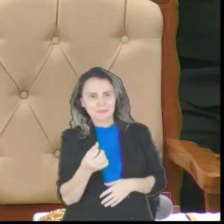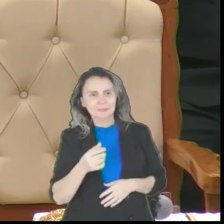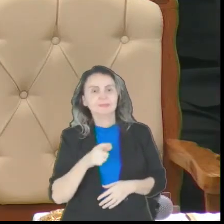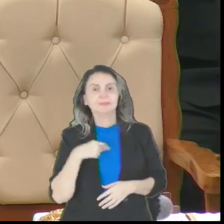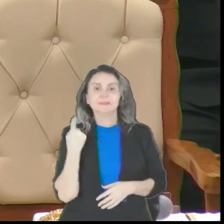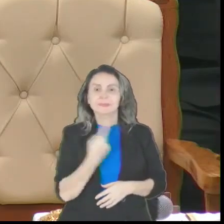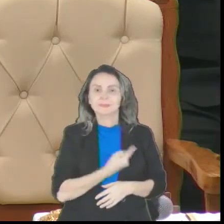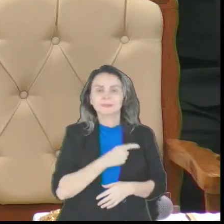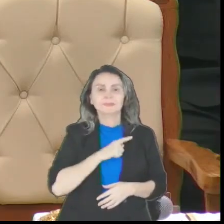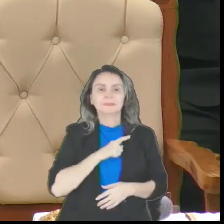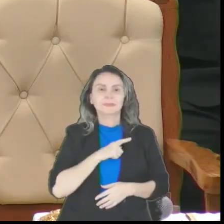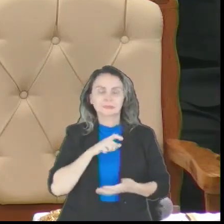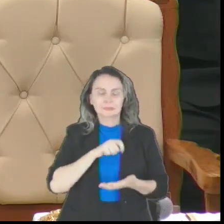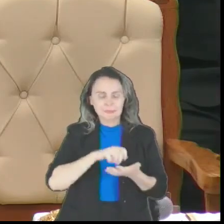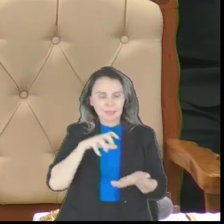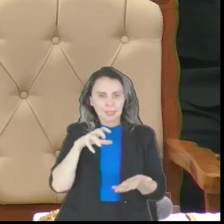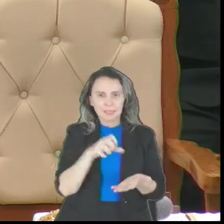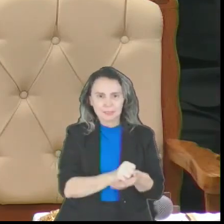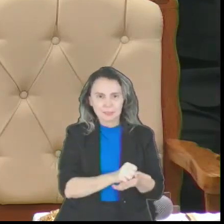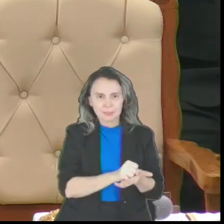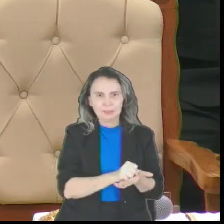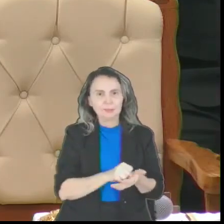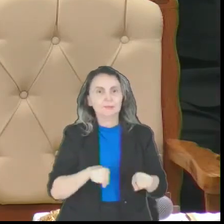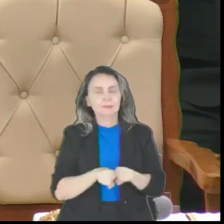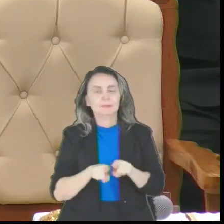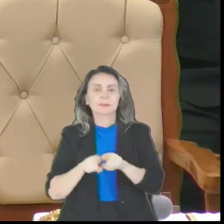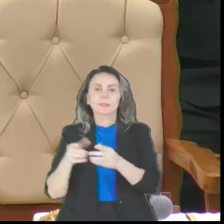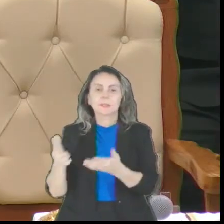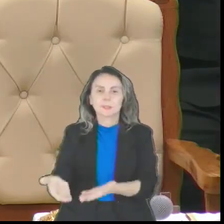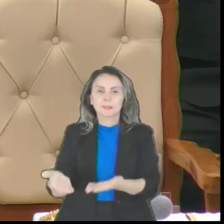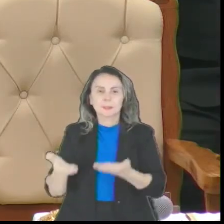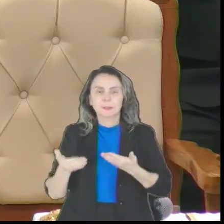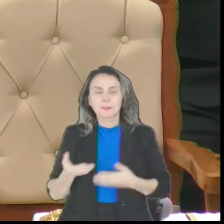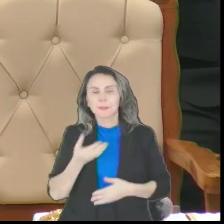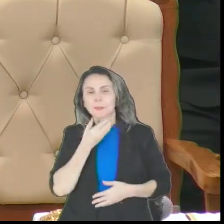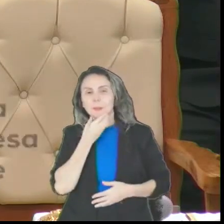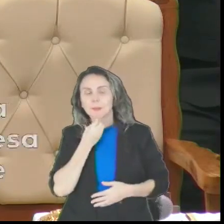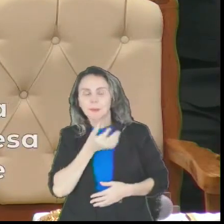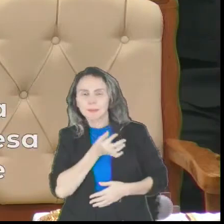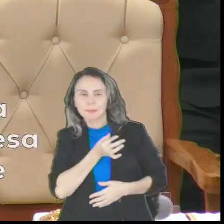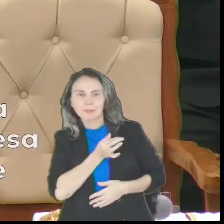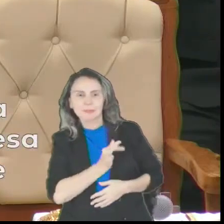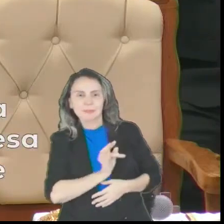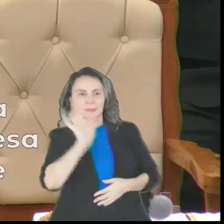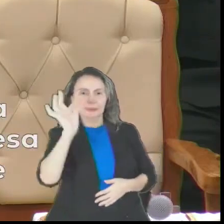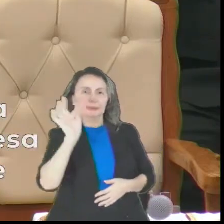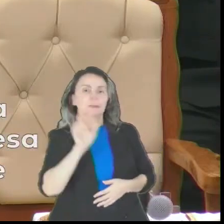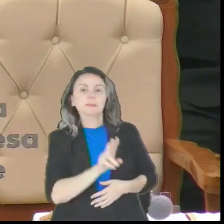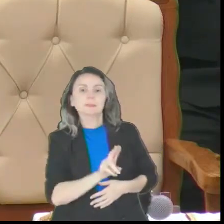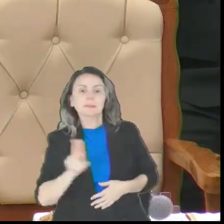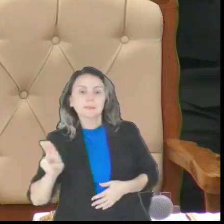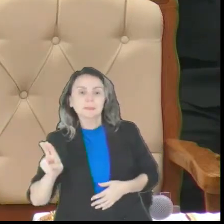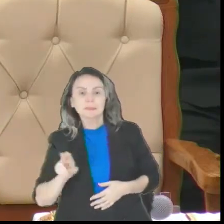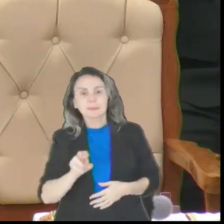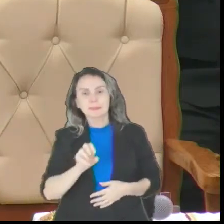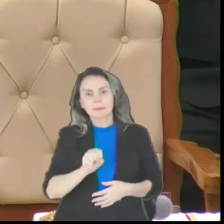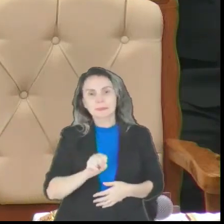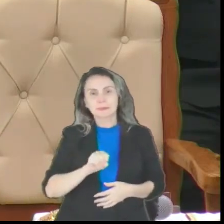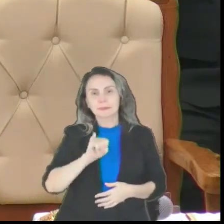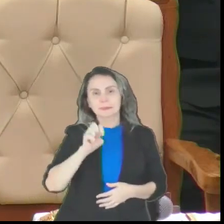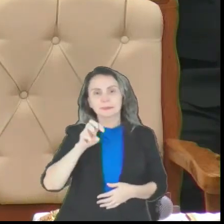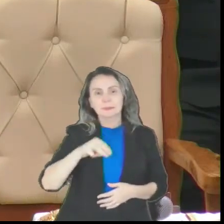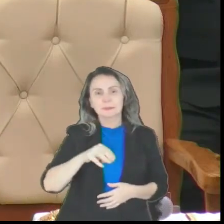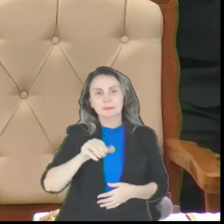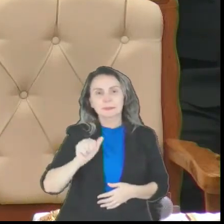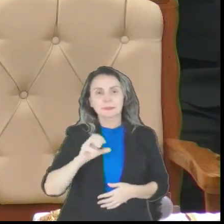o registro de um convite feito por um fariseu. O nome dele é Simão.